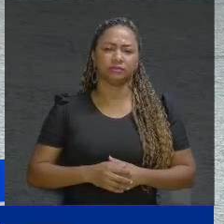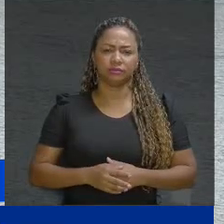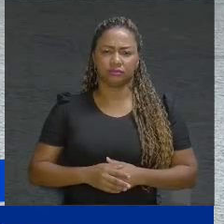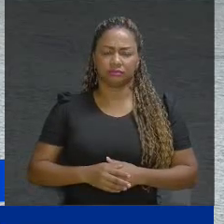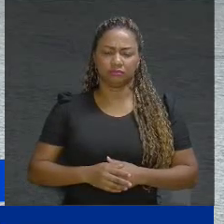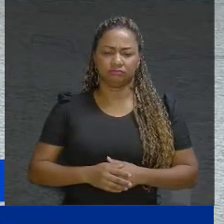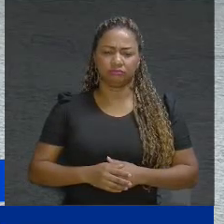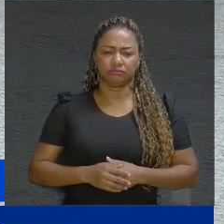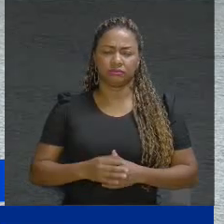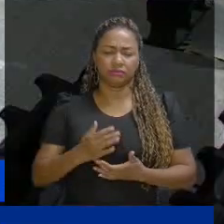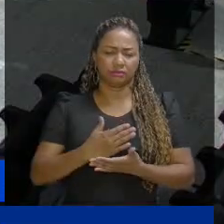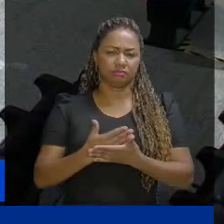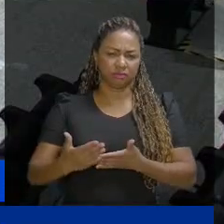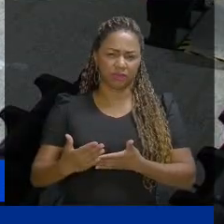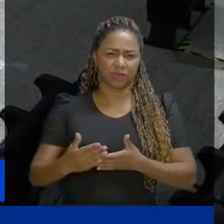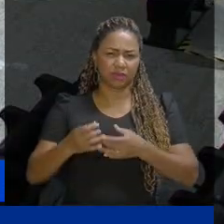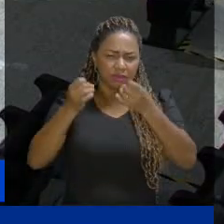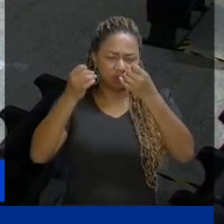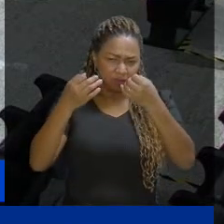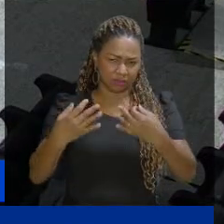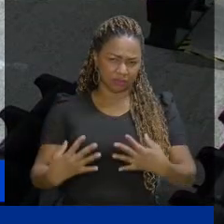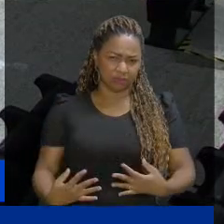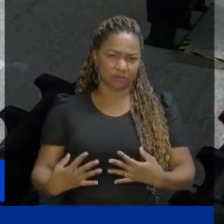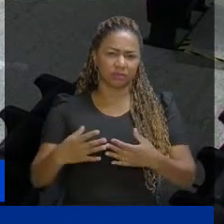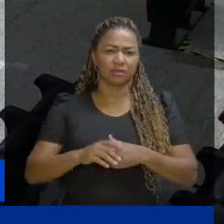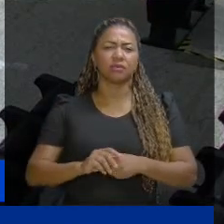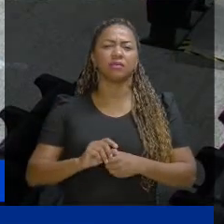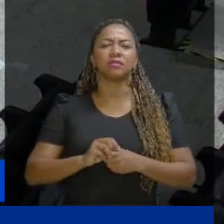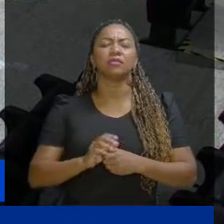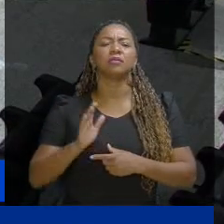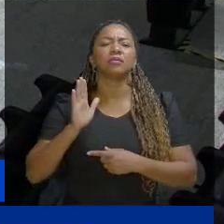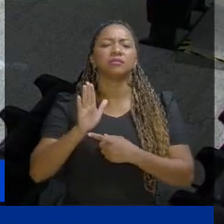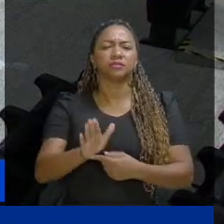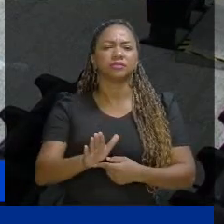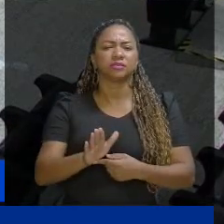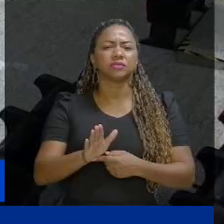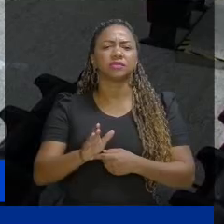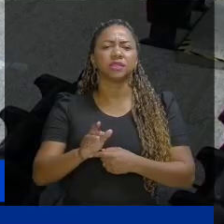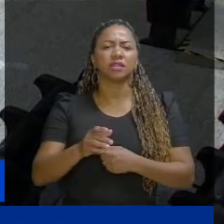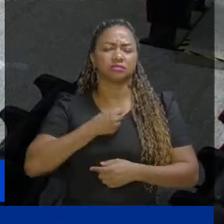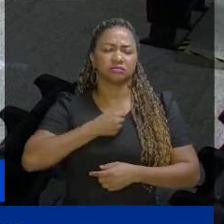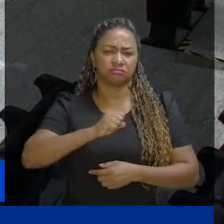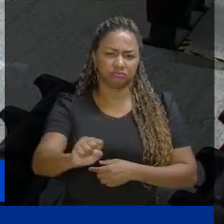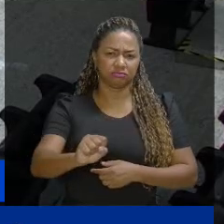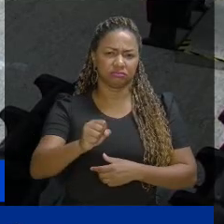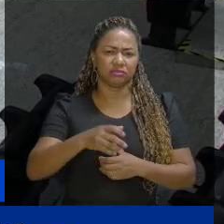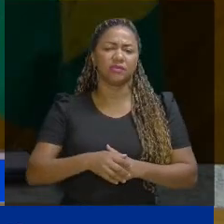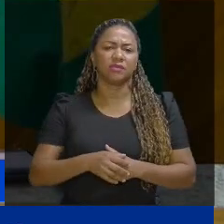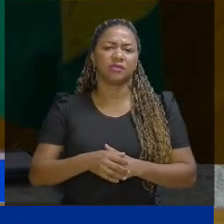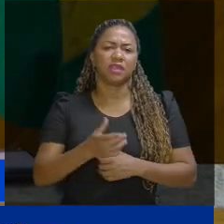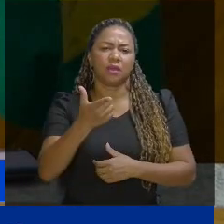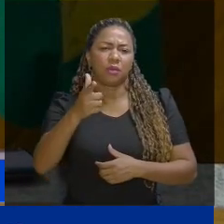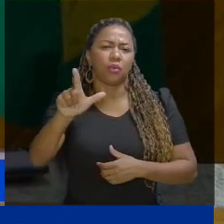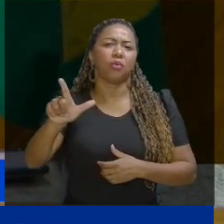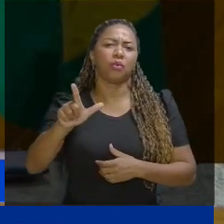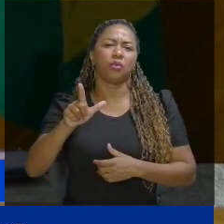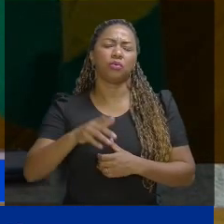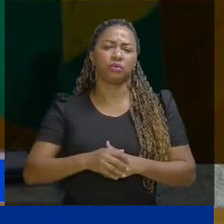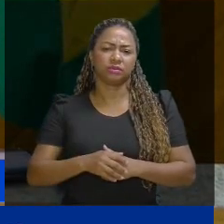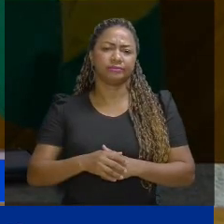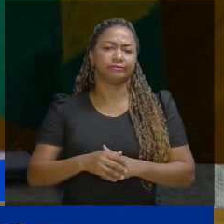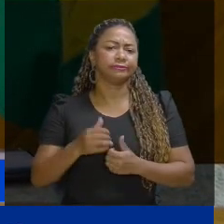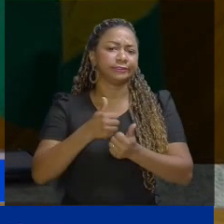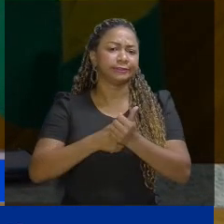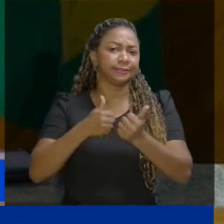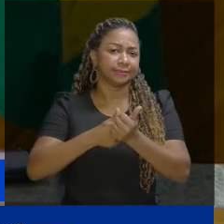Excelências, inicialmente, vale destacar que a questão apontada pela defesa a respeito dos prazos é mais uma investida